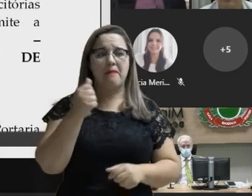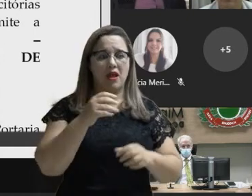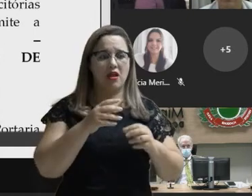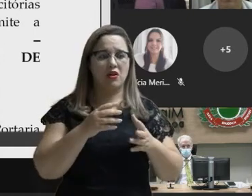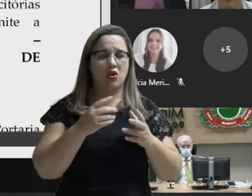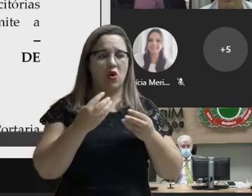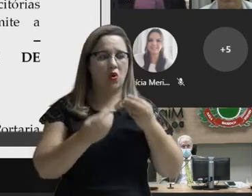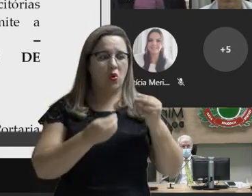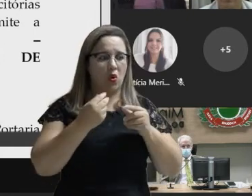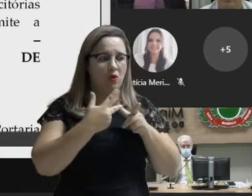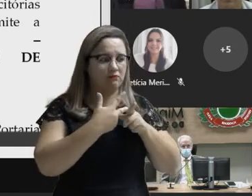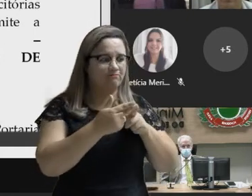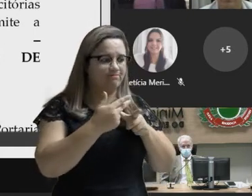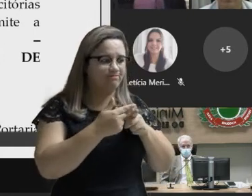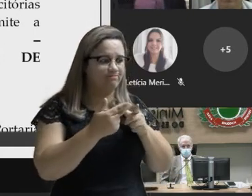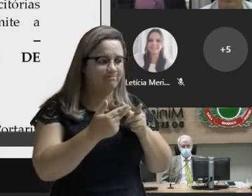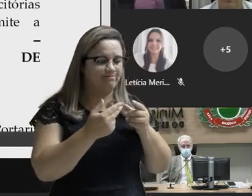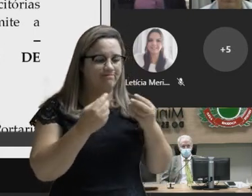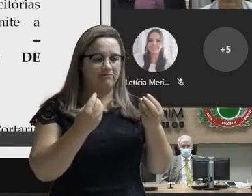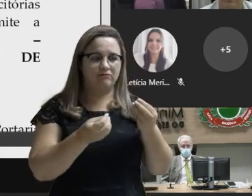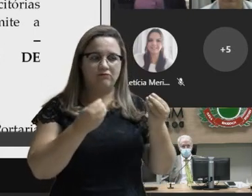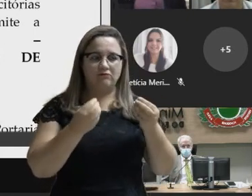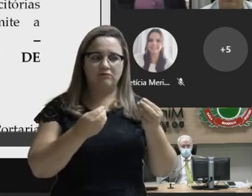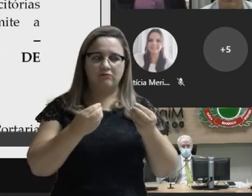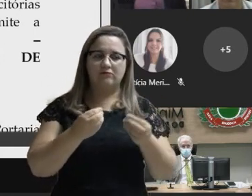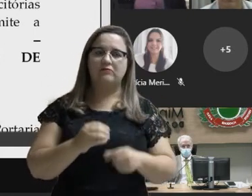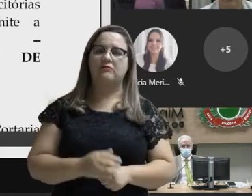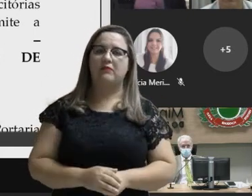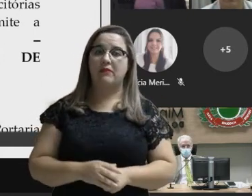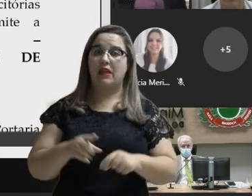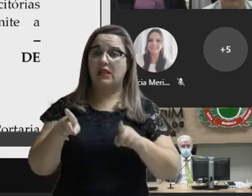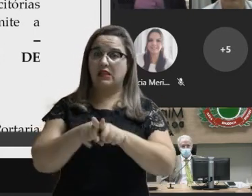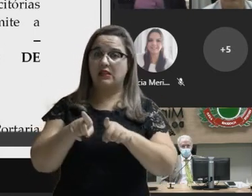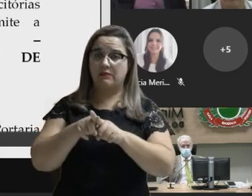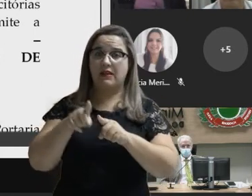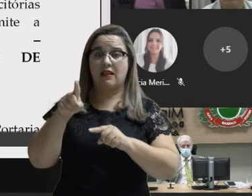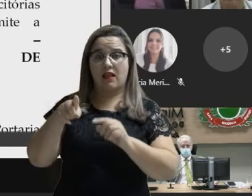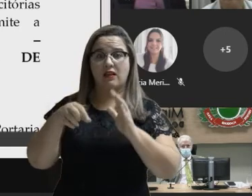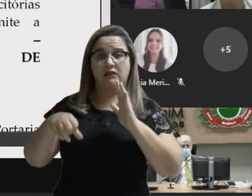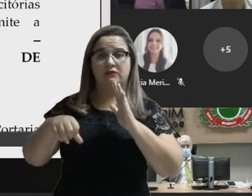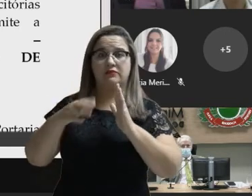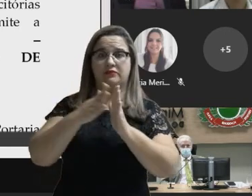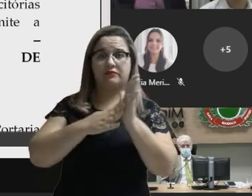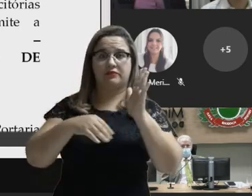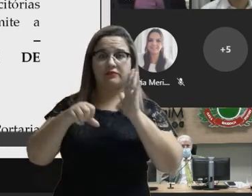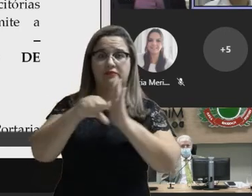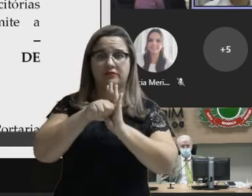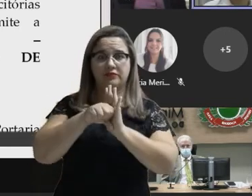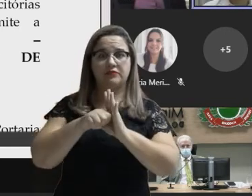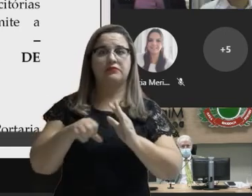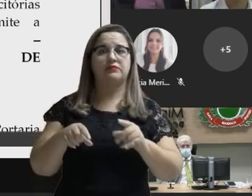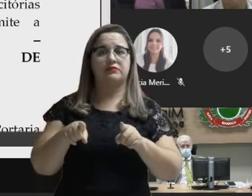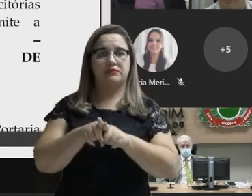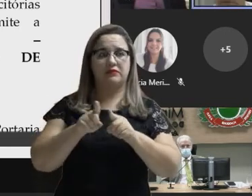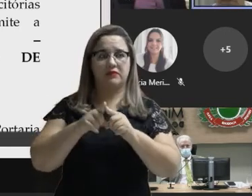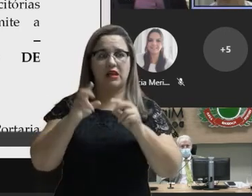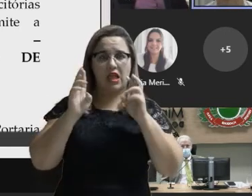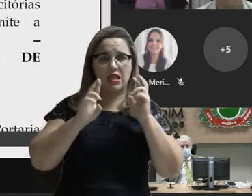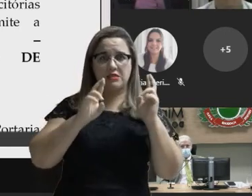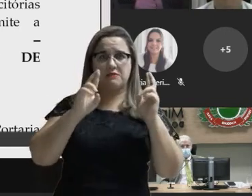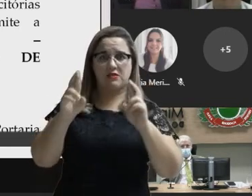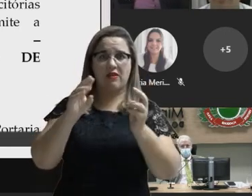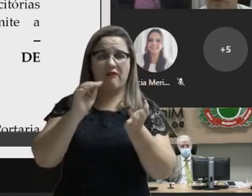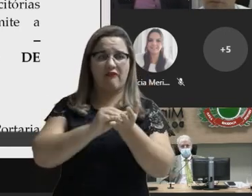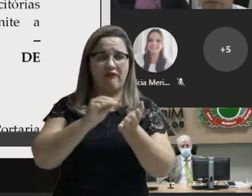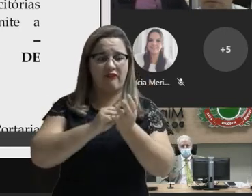civil através de ações ressarcitórias e na criminal, cujo tipo permite a responsabilização por